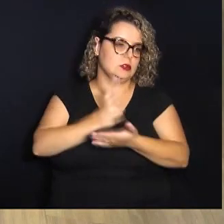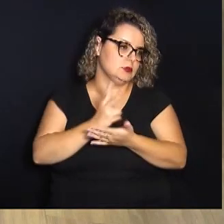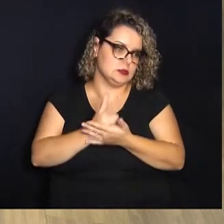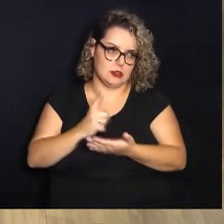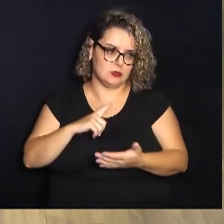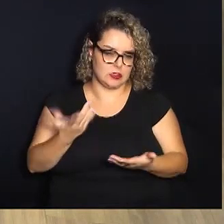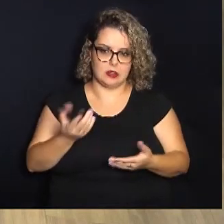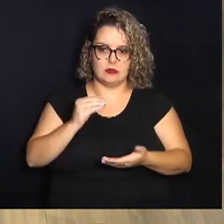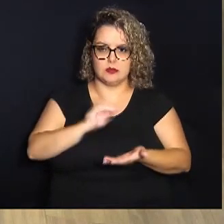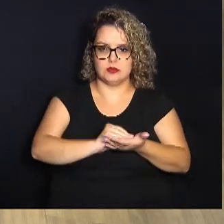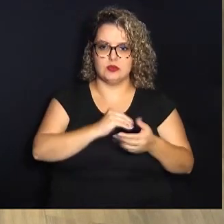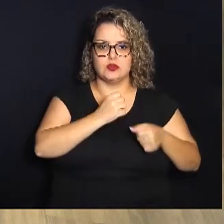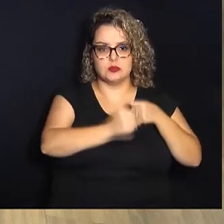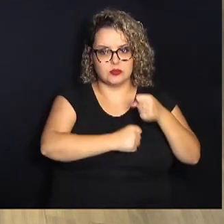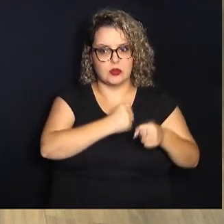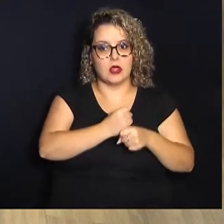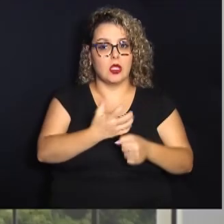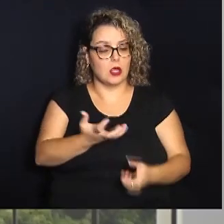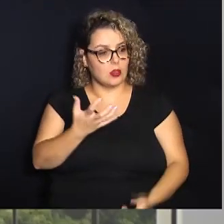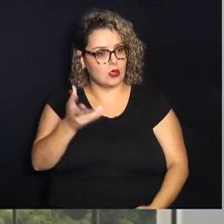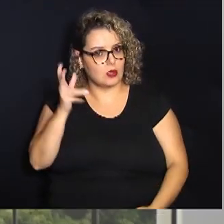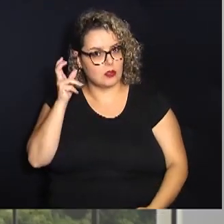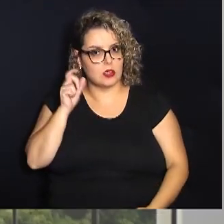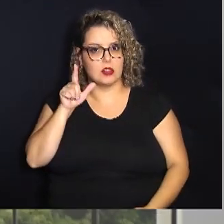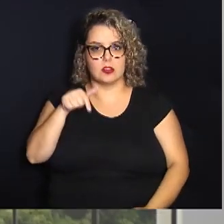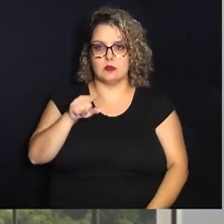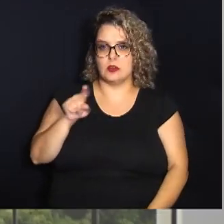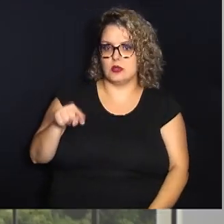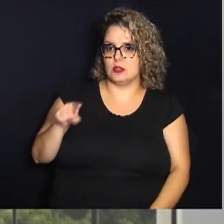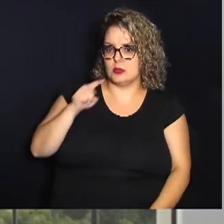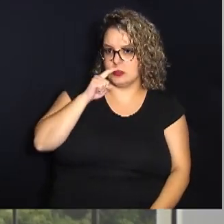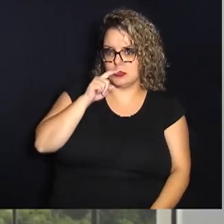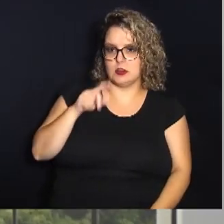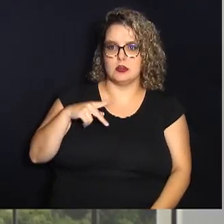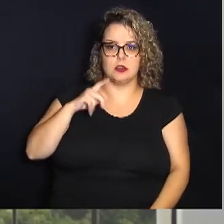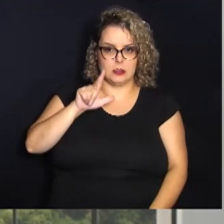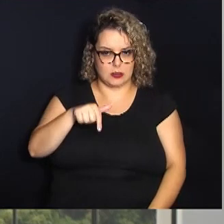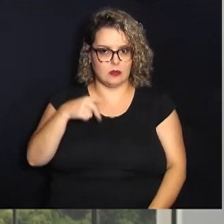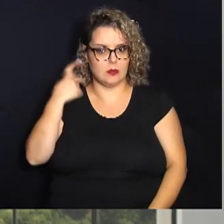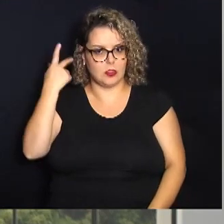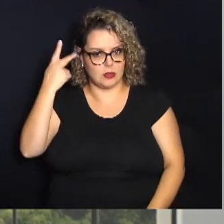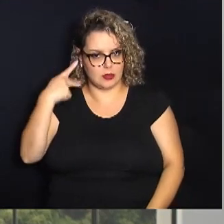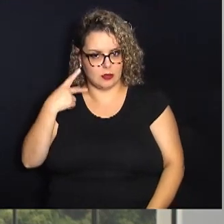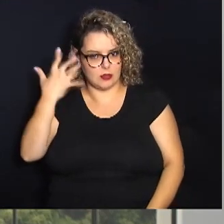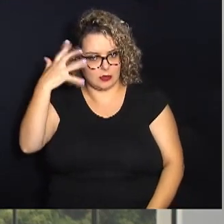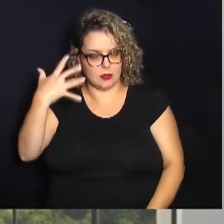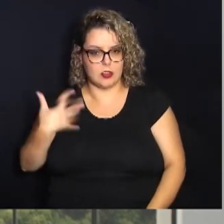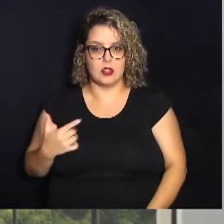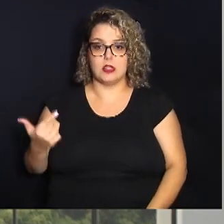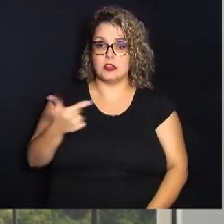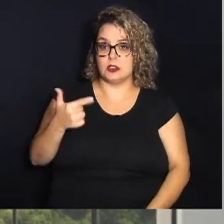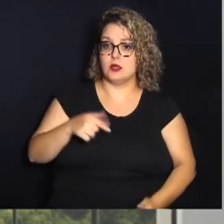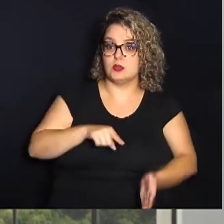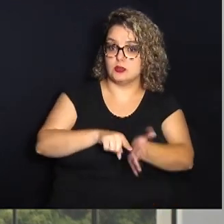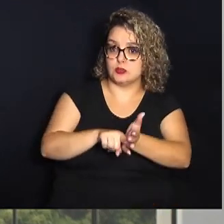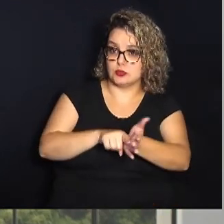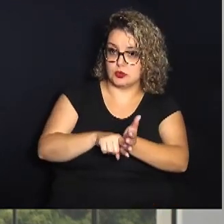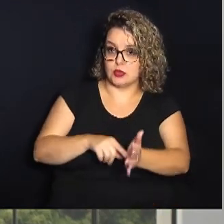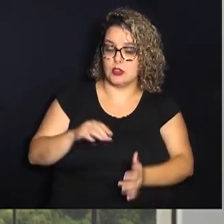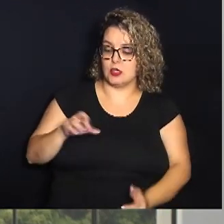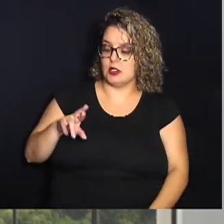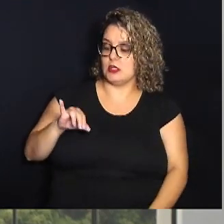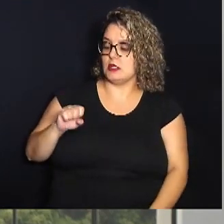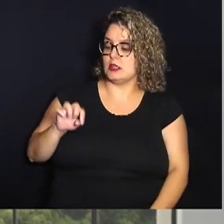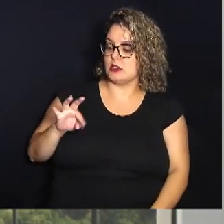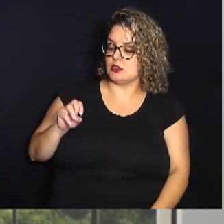últimos anos. Então, eu quero ouvi-lo e depois o vereador Zé Carlos e a vereadora Guida Calisto. Segundo um estudo do pesquisador Cristóvão Barcelos,